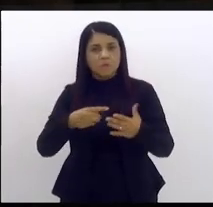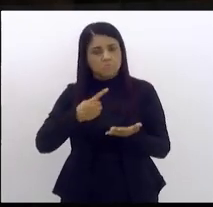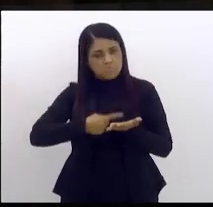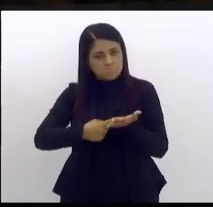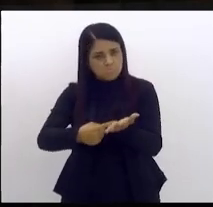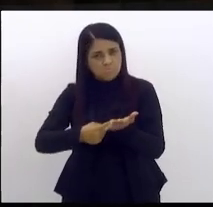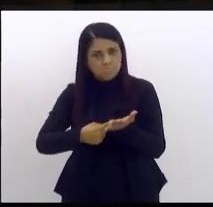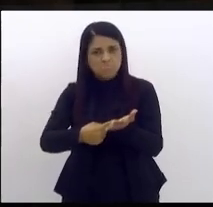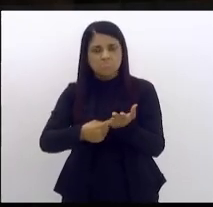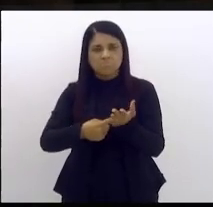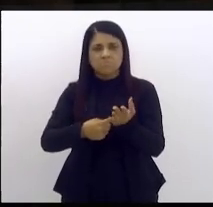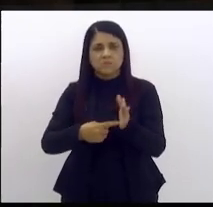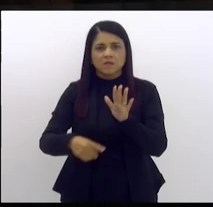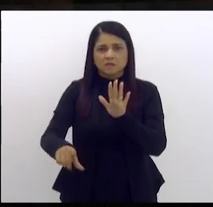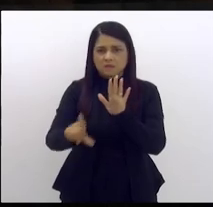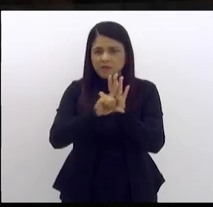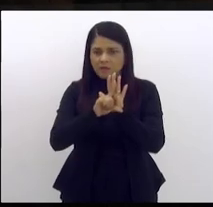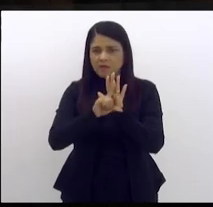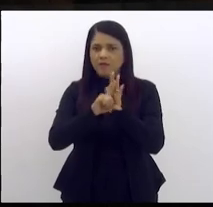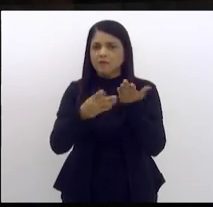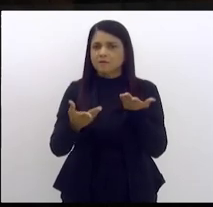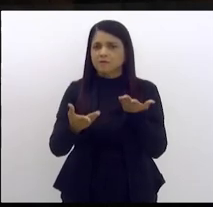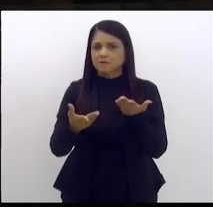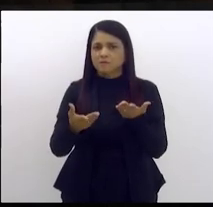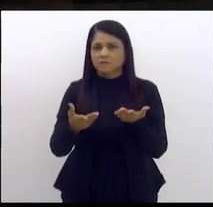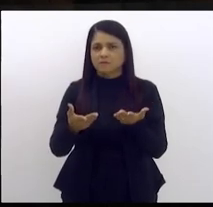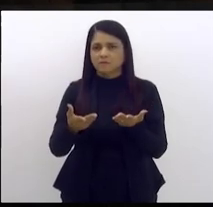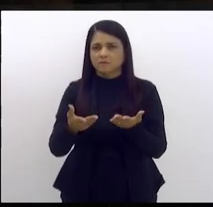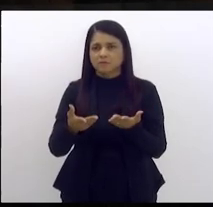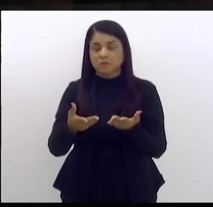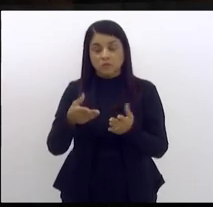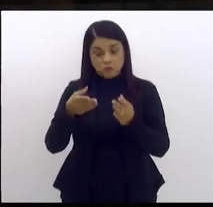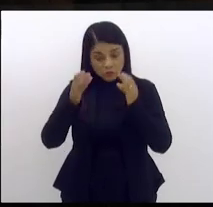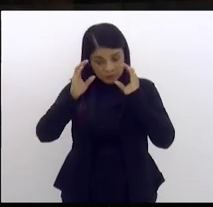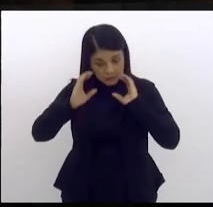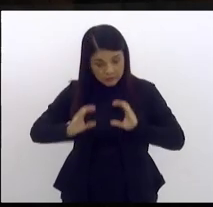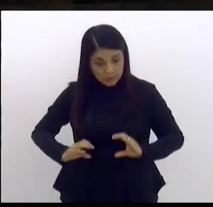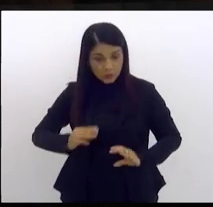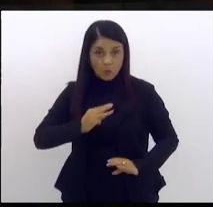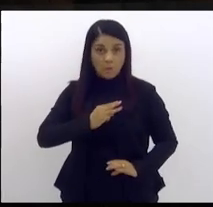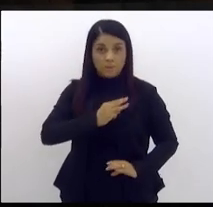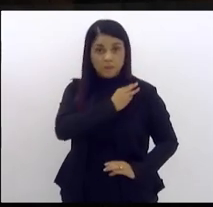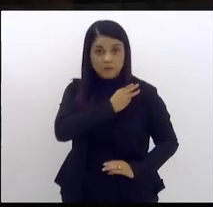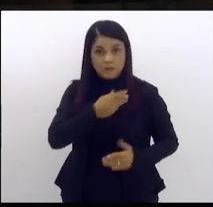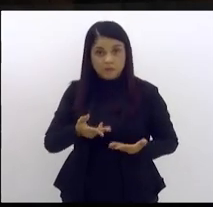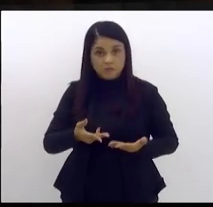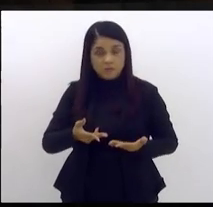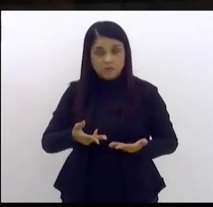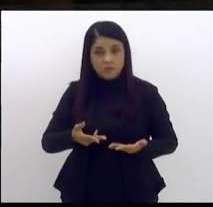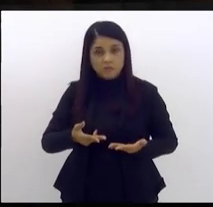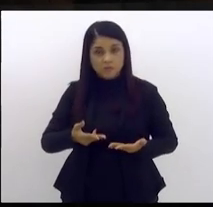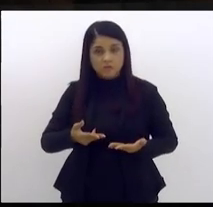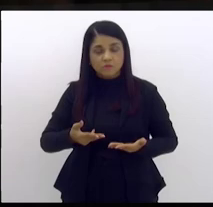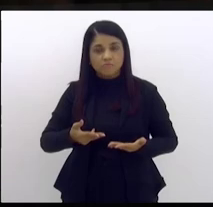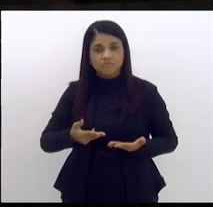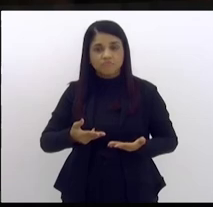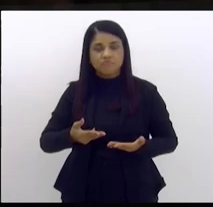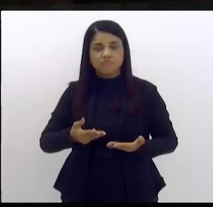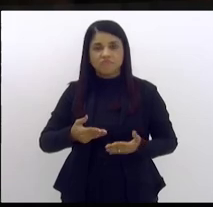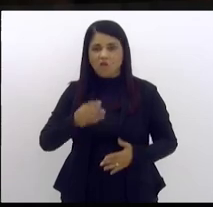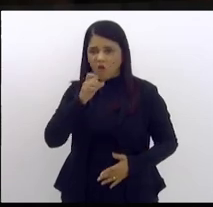cumprimento da da da das leis esse esse cidadão ofende a nação